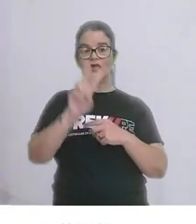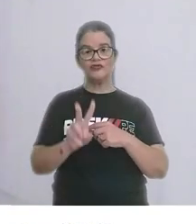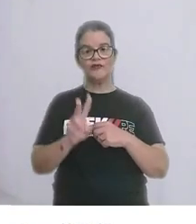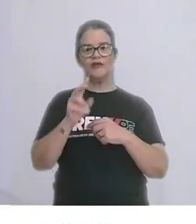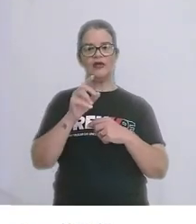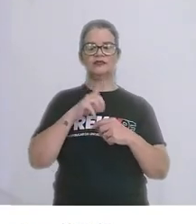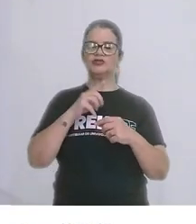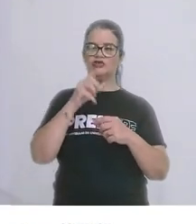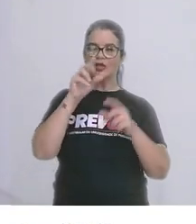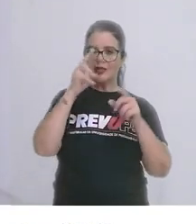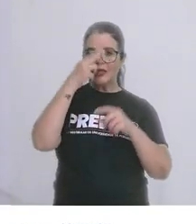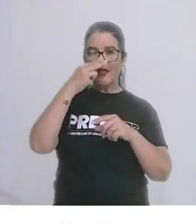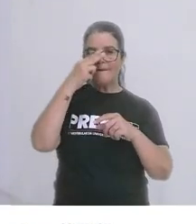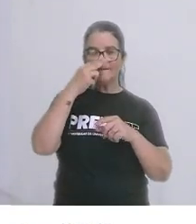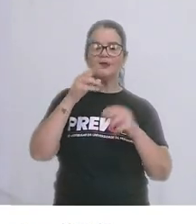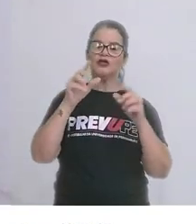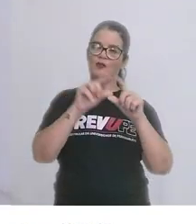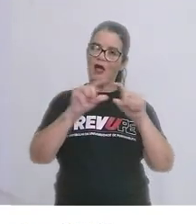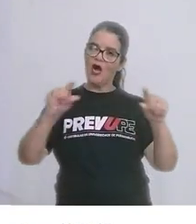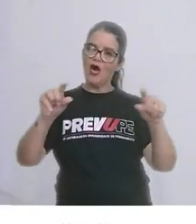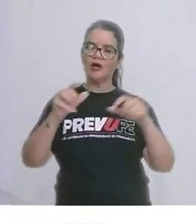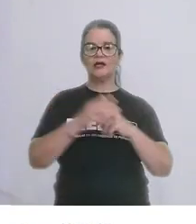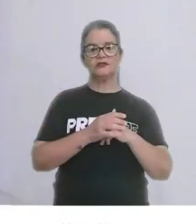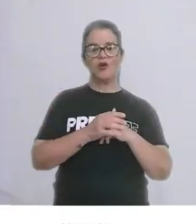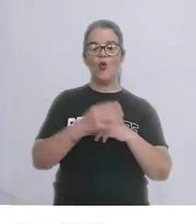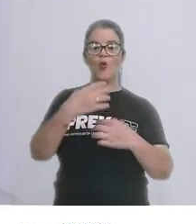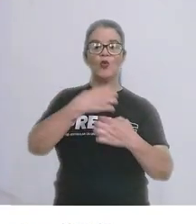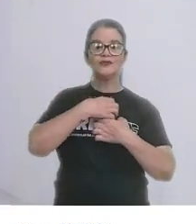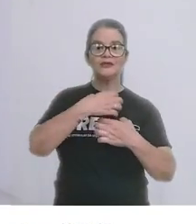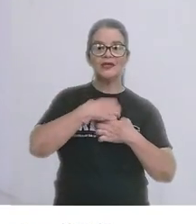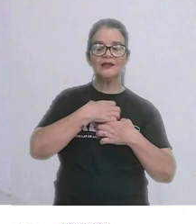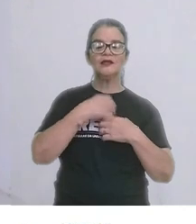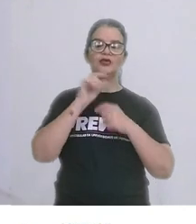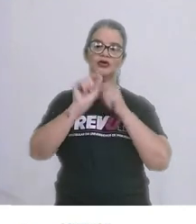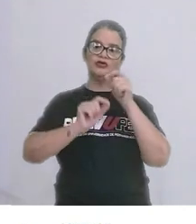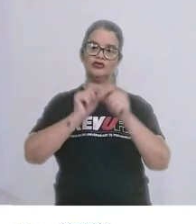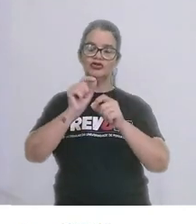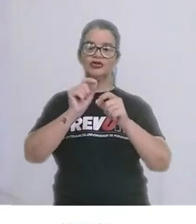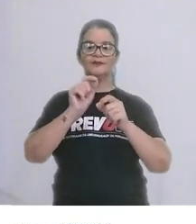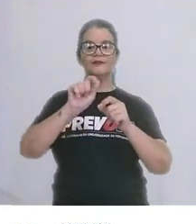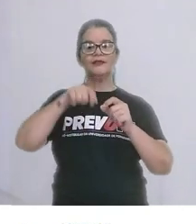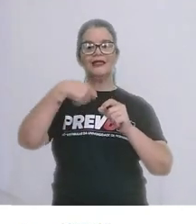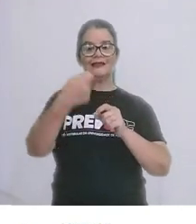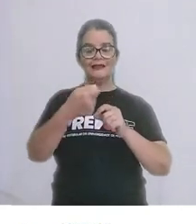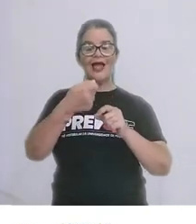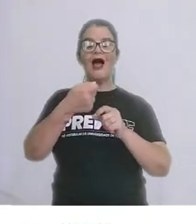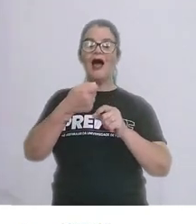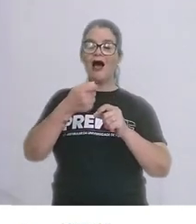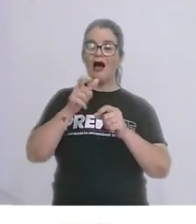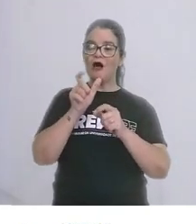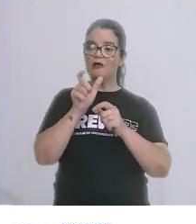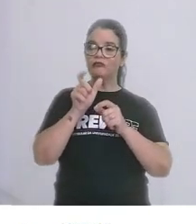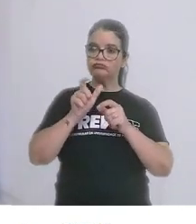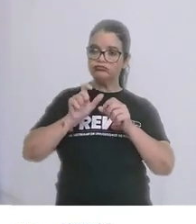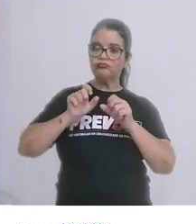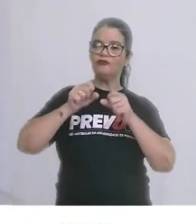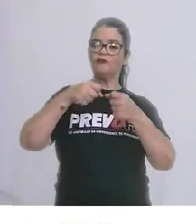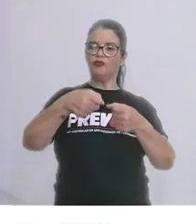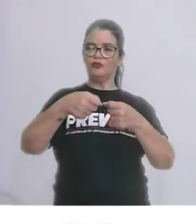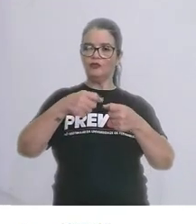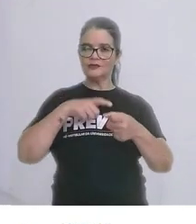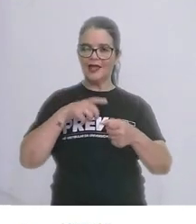vezes, né, na mesma oração, com o sentido de dar ênfase, né,